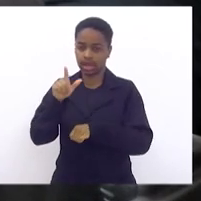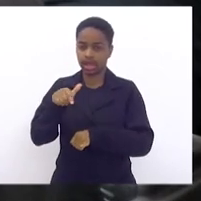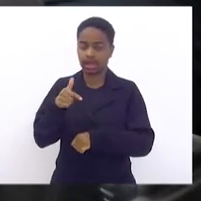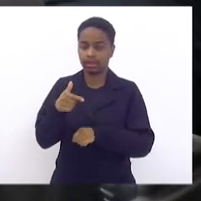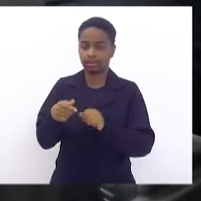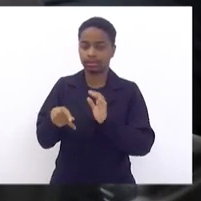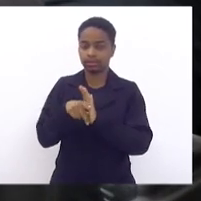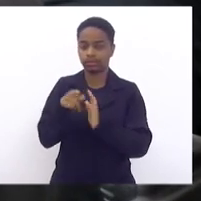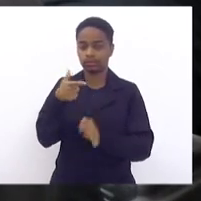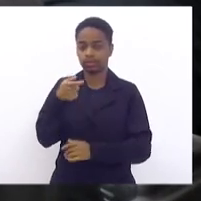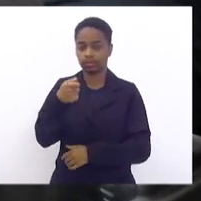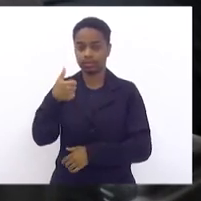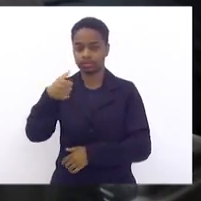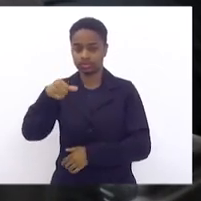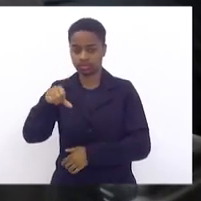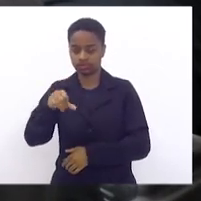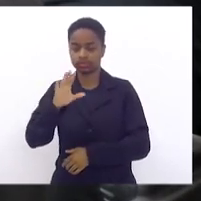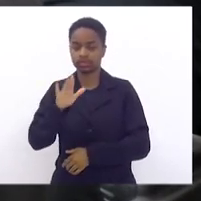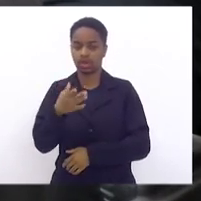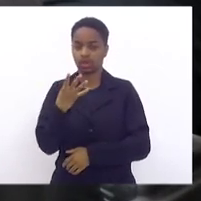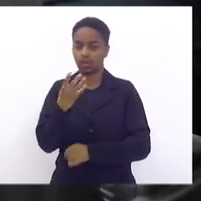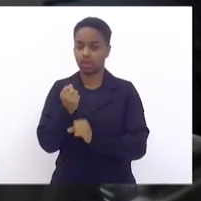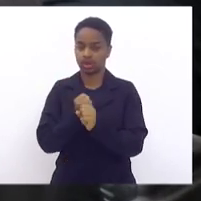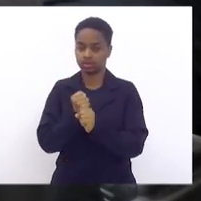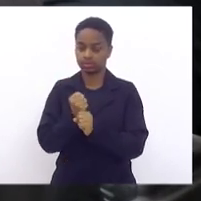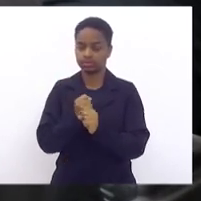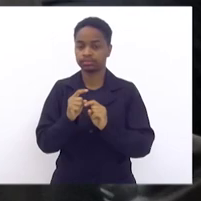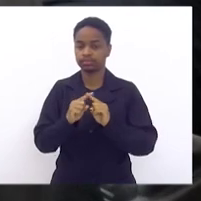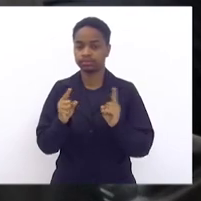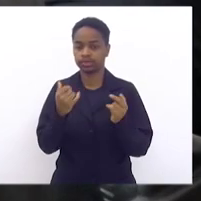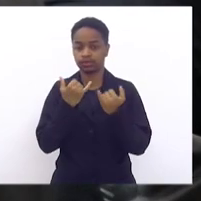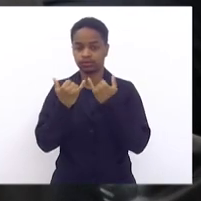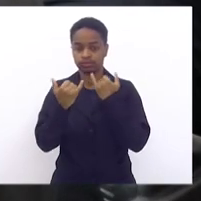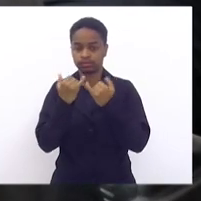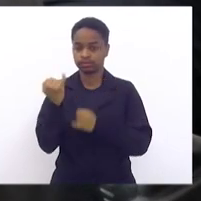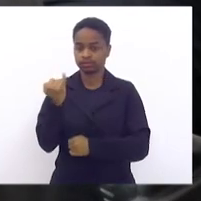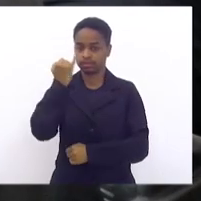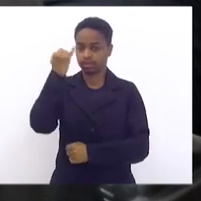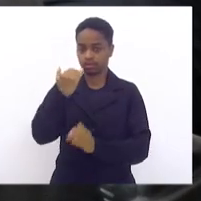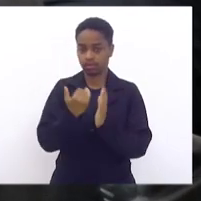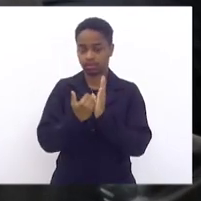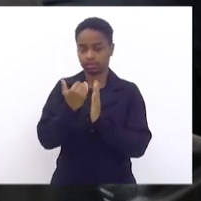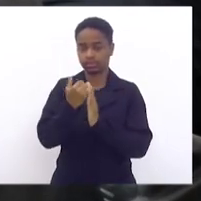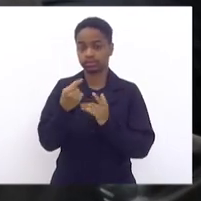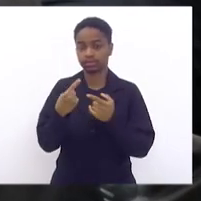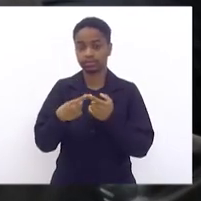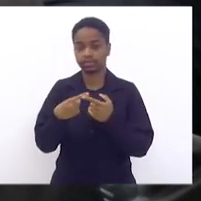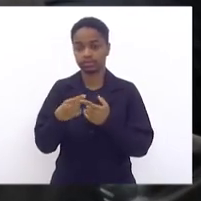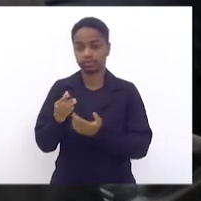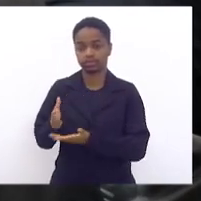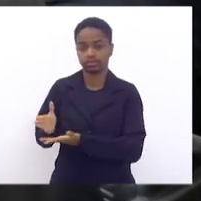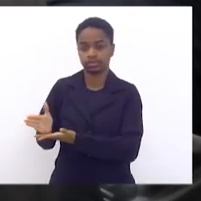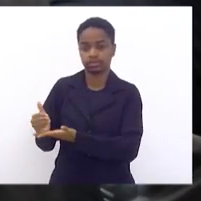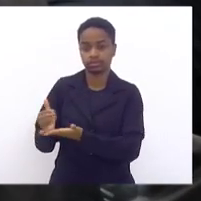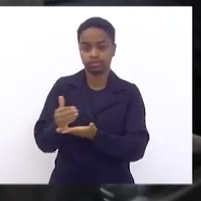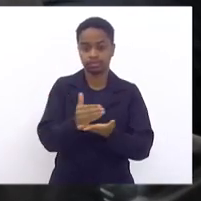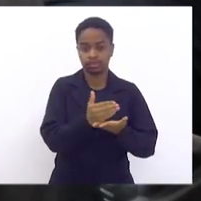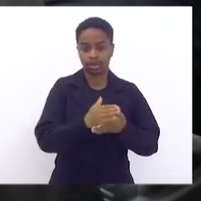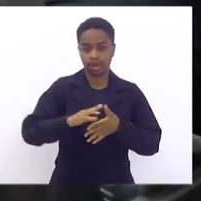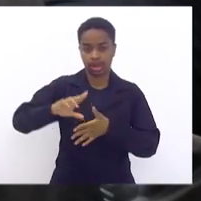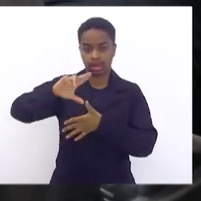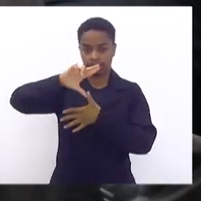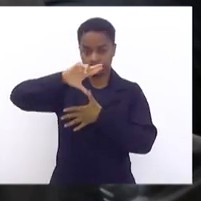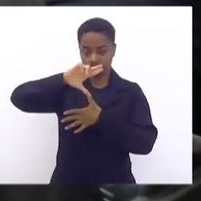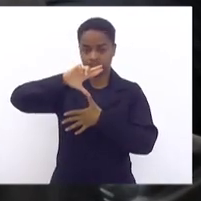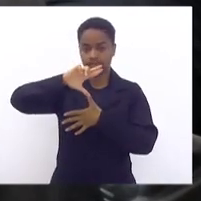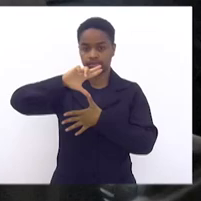tão recente, ele já tem aí 4 anos. Mas é um informe importantíssimo, porque faz um apanhado de toda a América Latina,